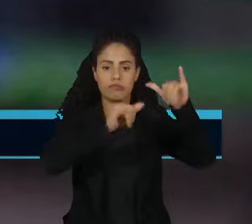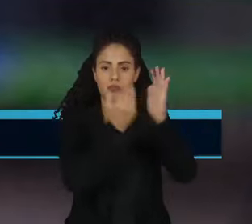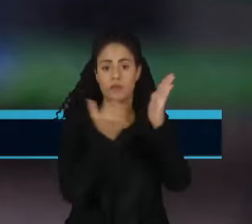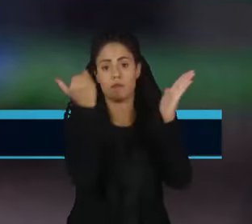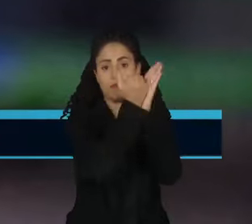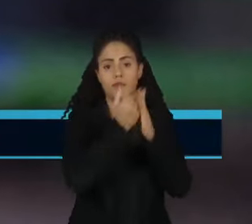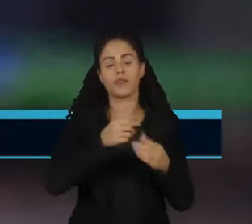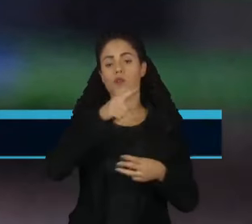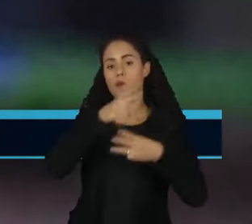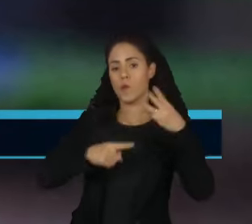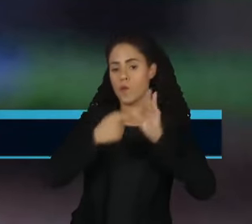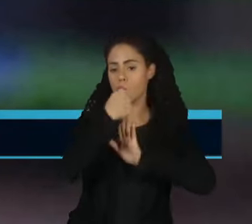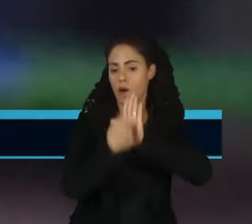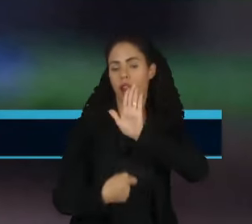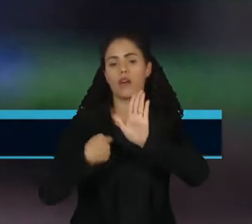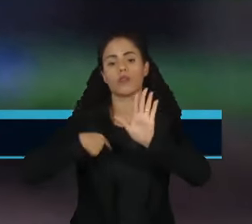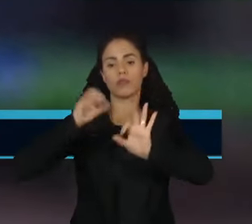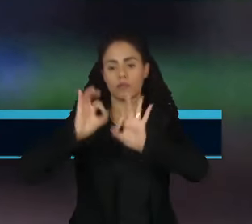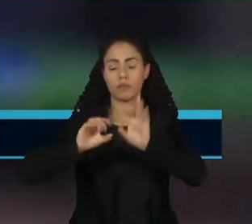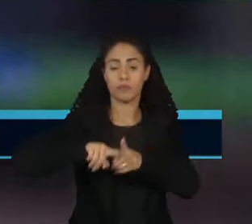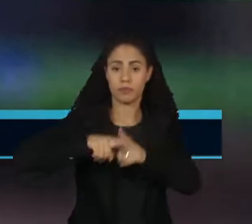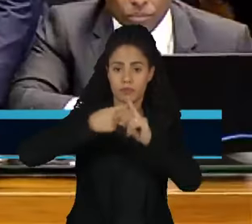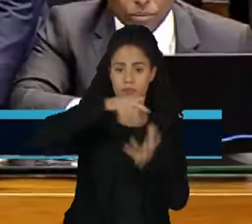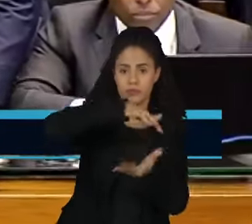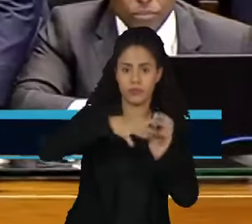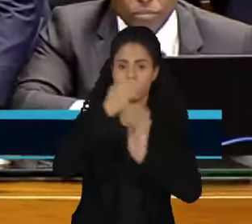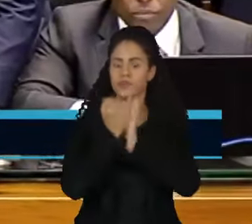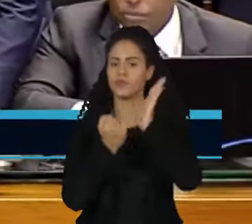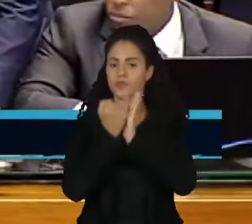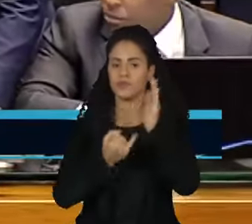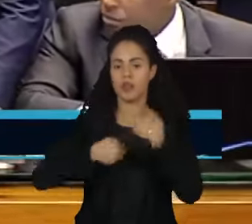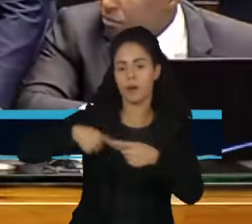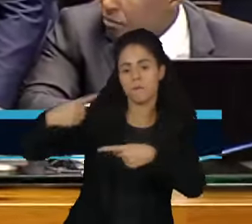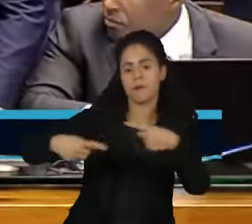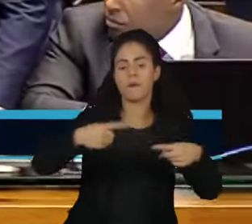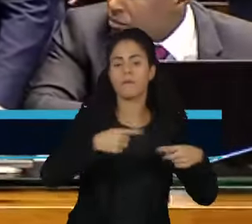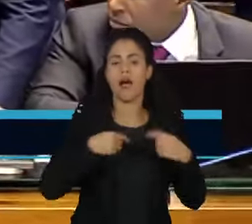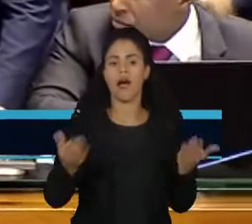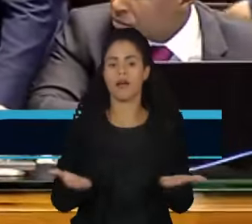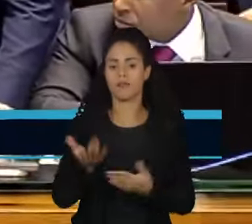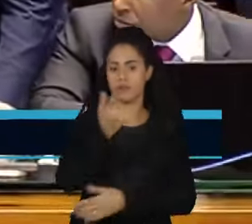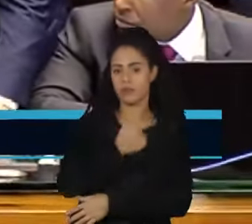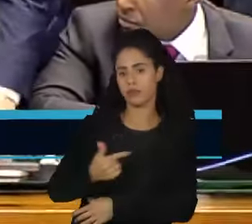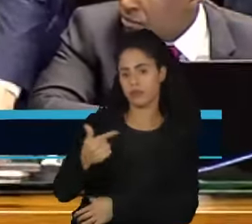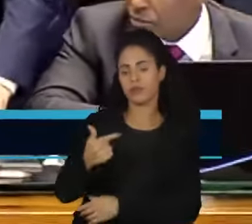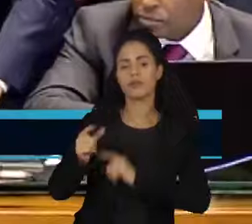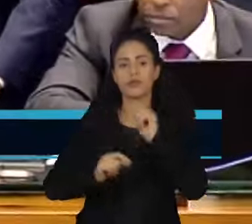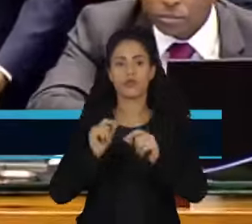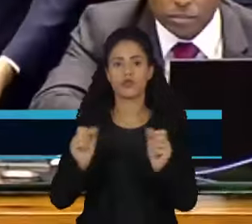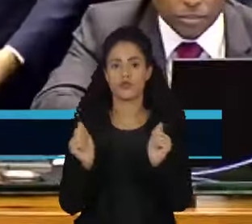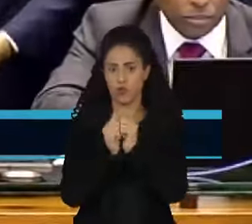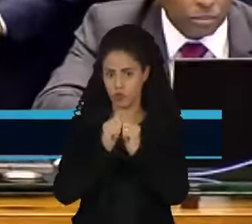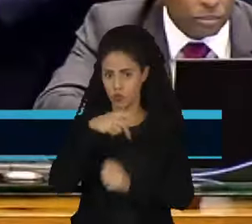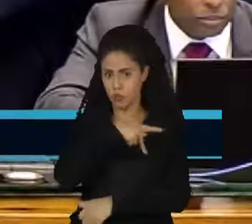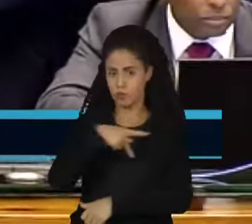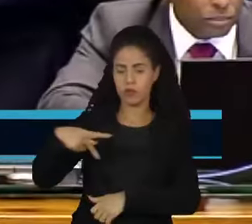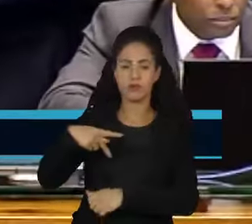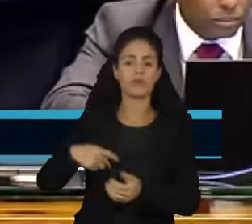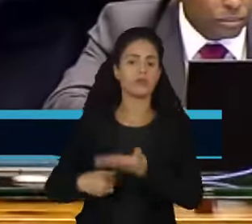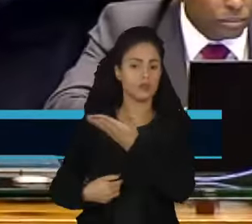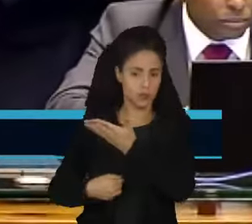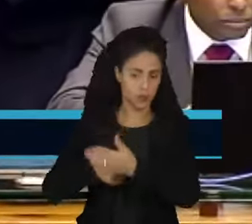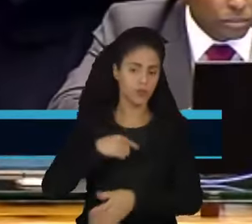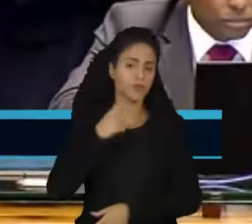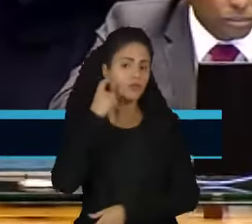O relatório sobre a regulamentação da reforma tributária será discutido esta semana com o presidente da Câmara dos